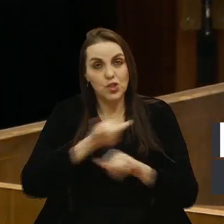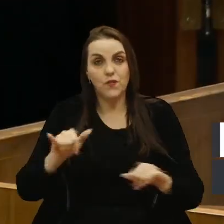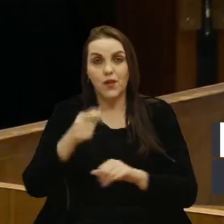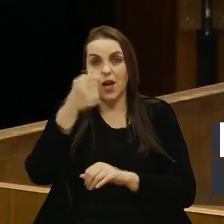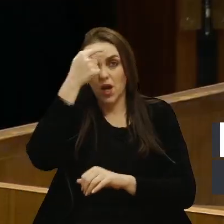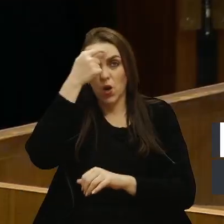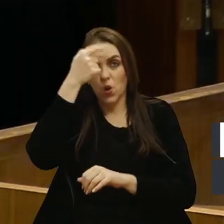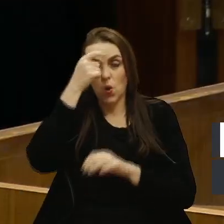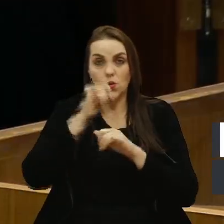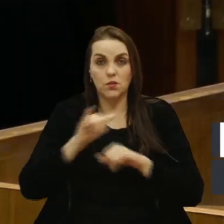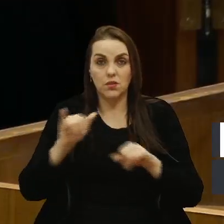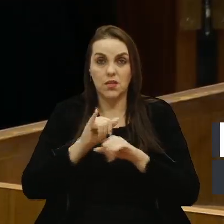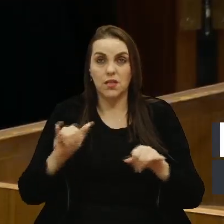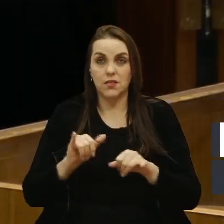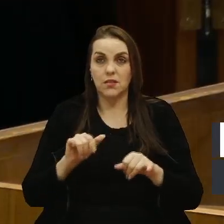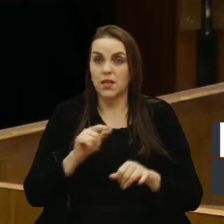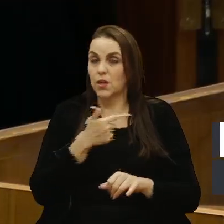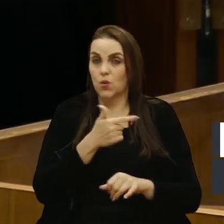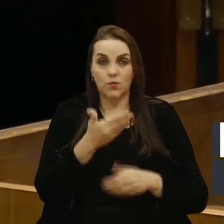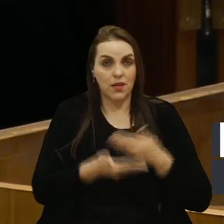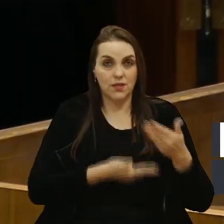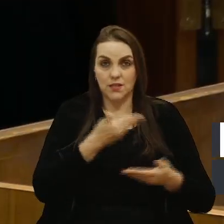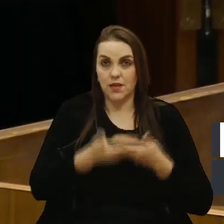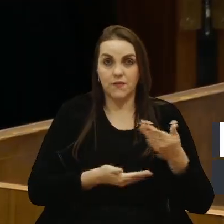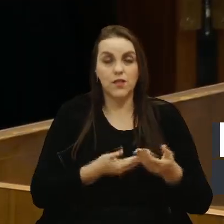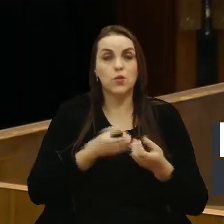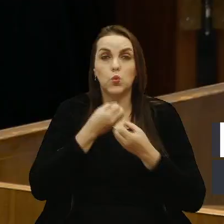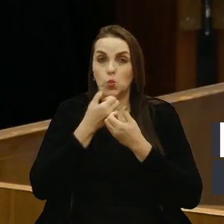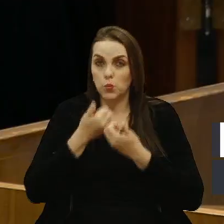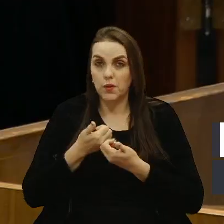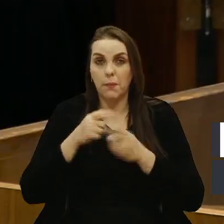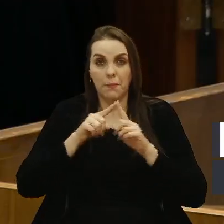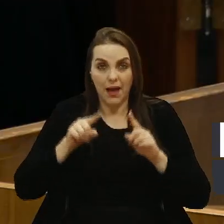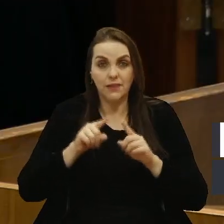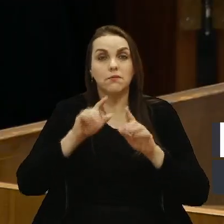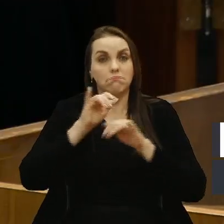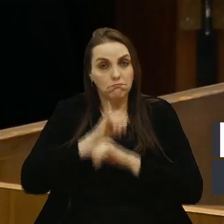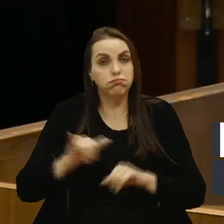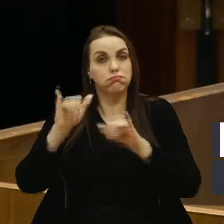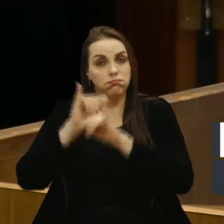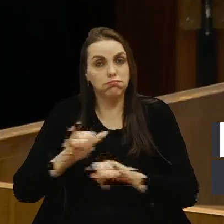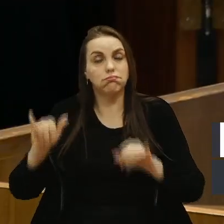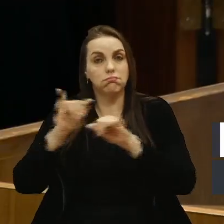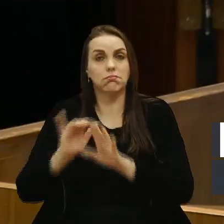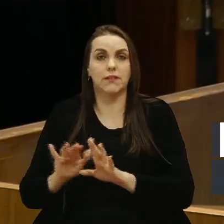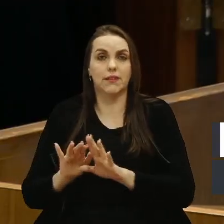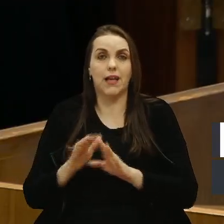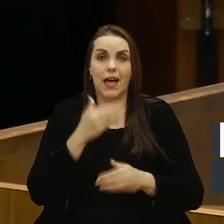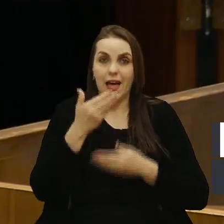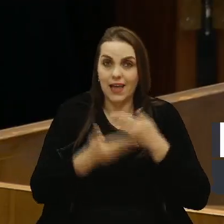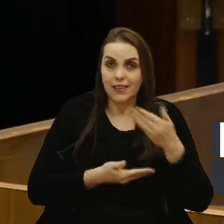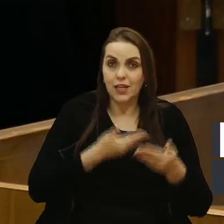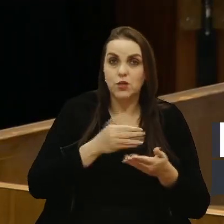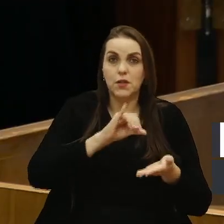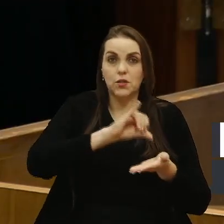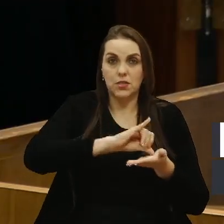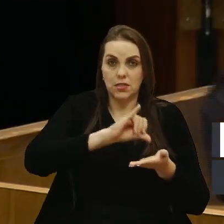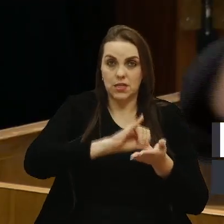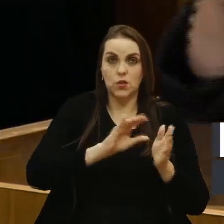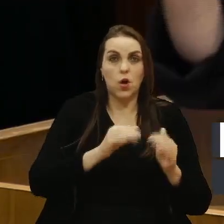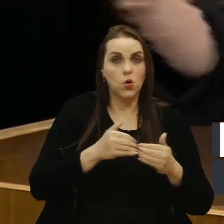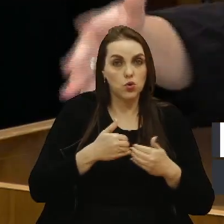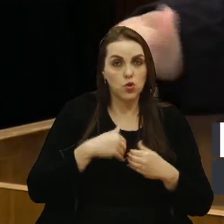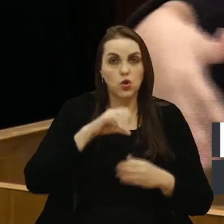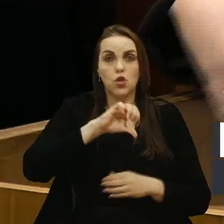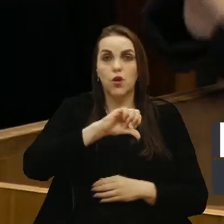não tem serviço, a gente divulga a questão da conscientização. A gente tem atendimento no Centro do Autista, 92 crianças somente, é